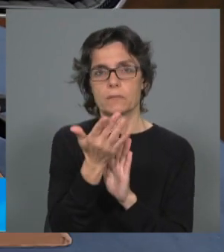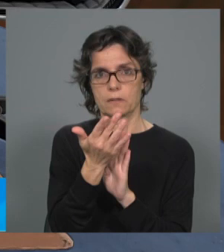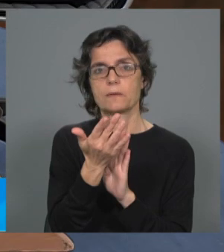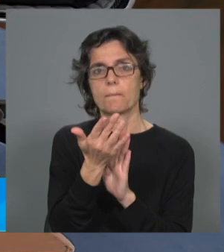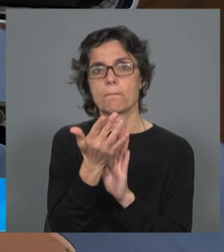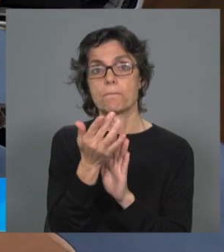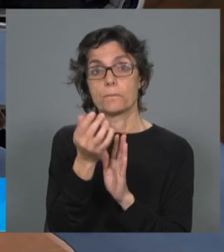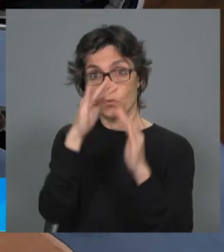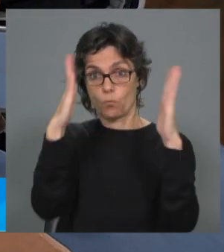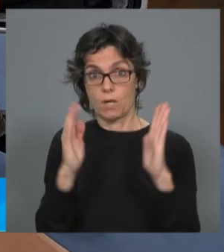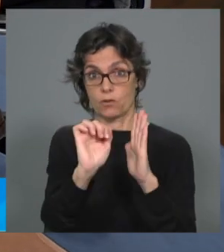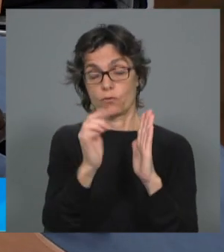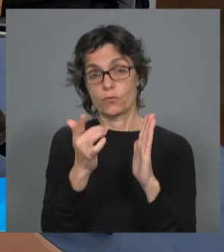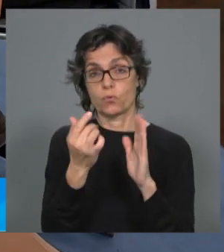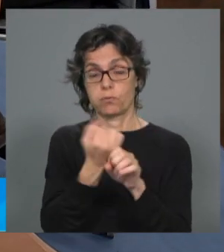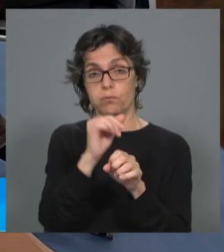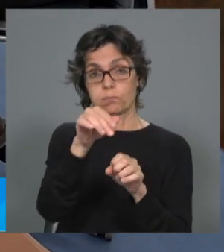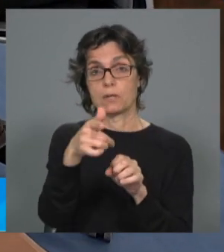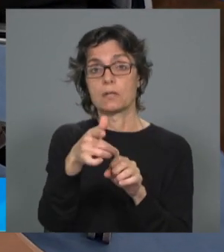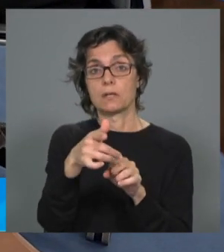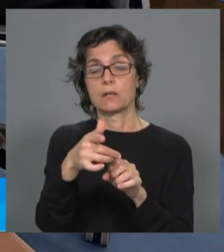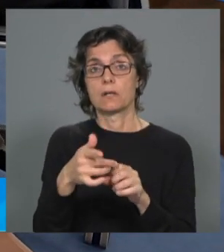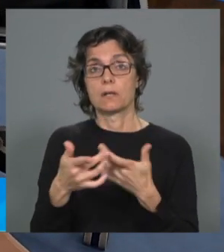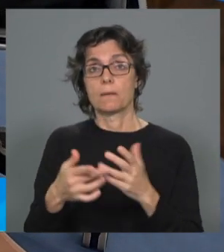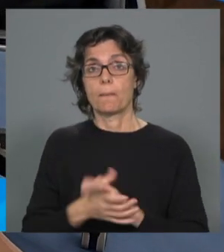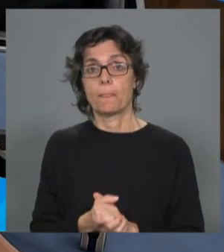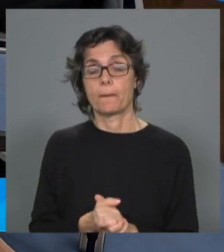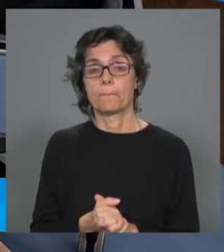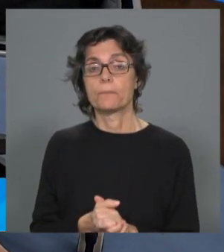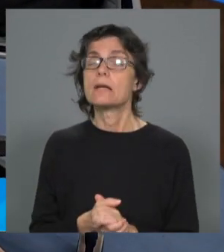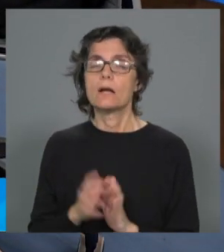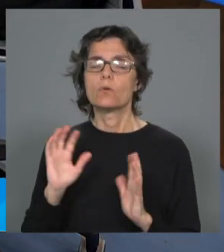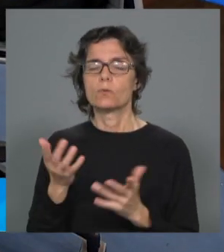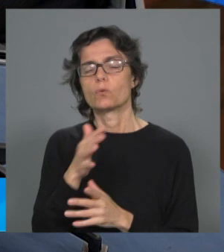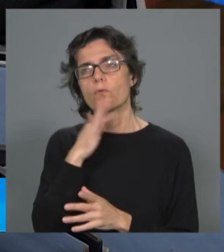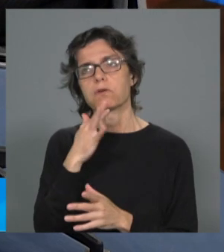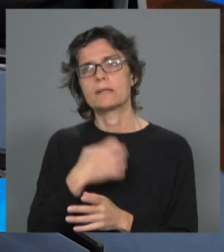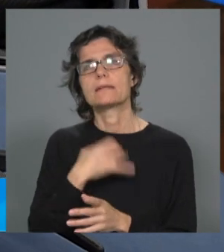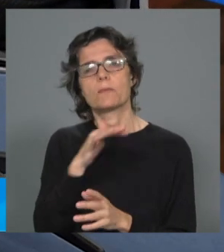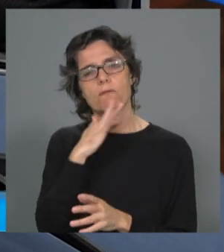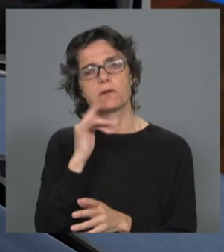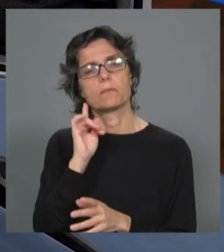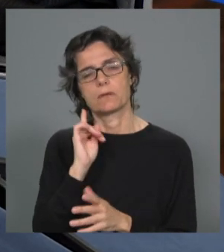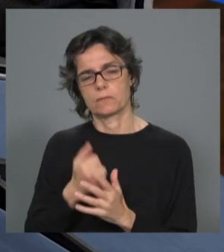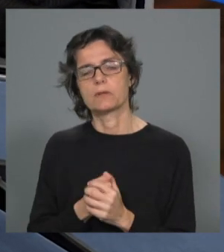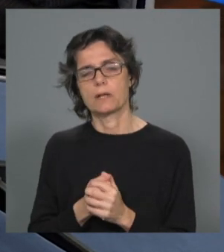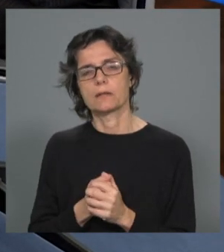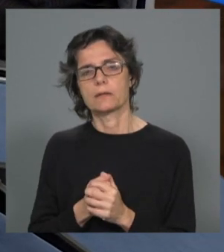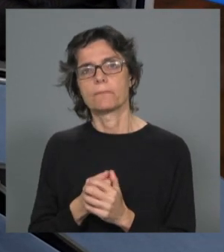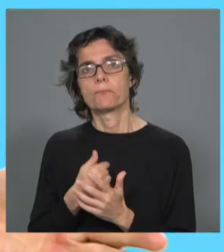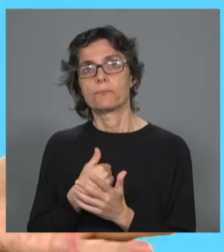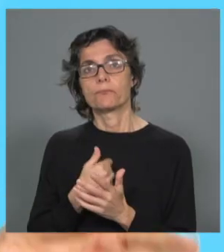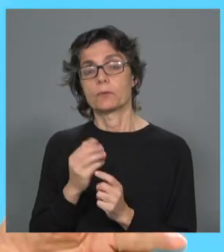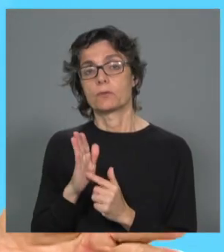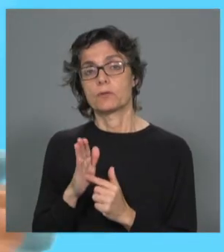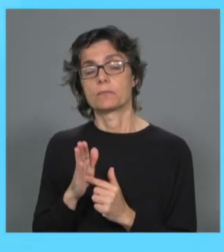casa como essa que dirige, onde estão... Que é fundamental. O ambiente familiar é fundamental. Eu vejo este casal que